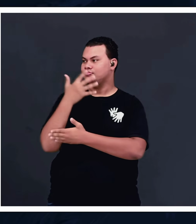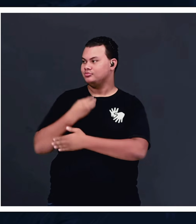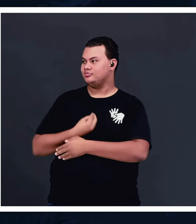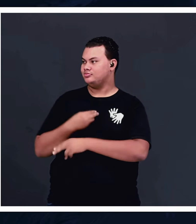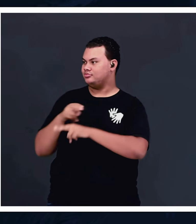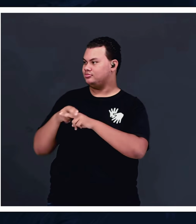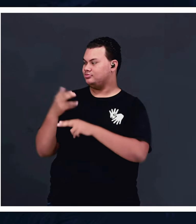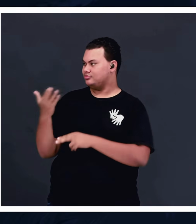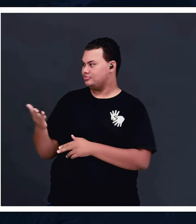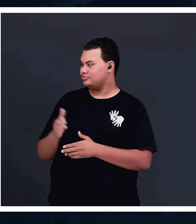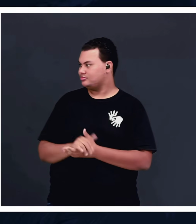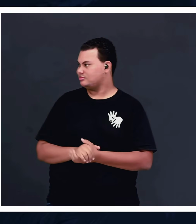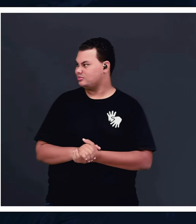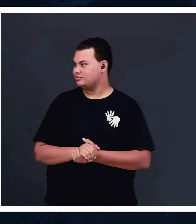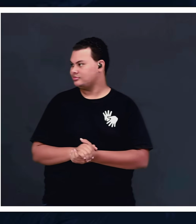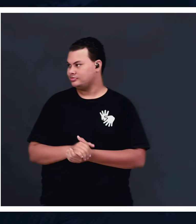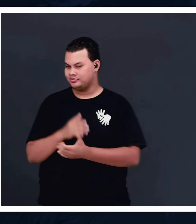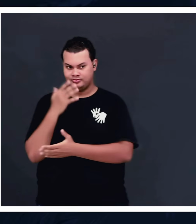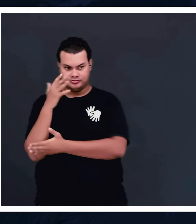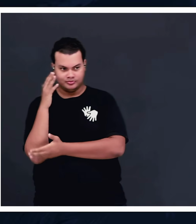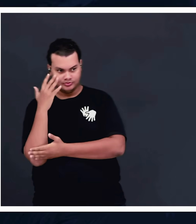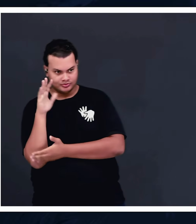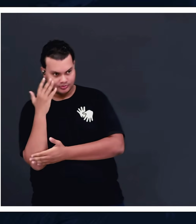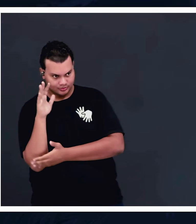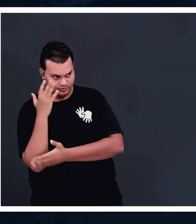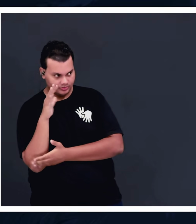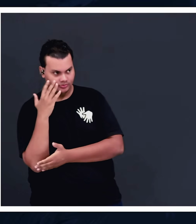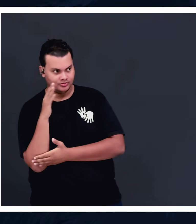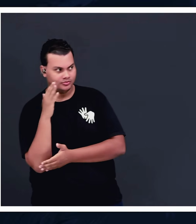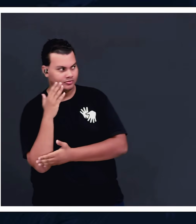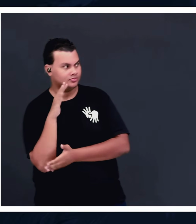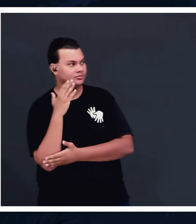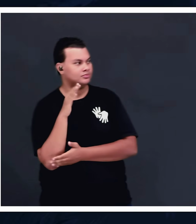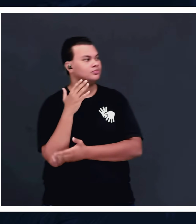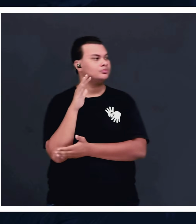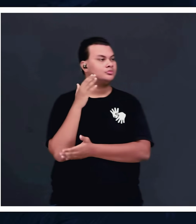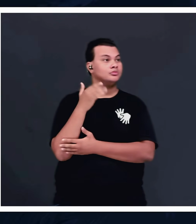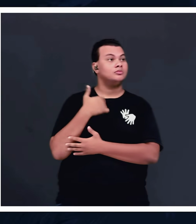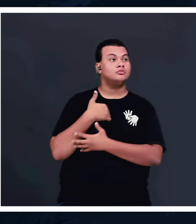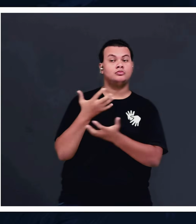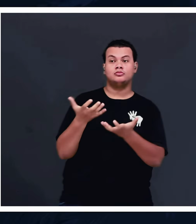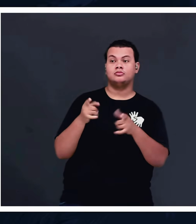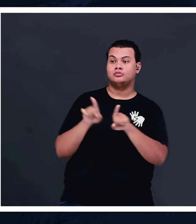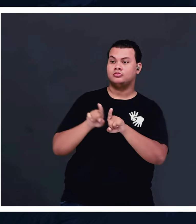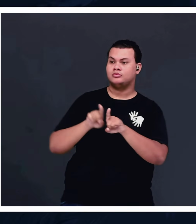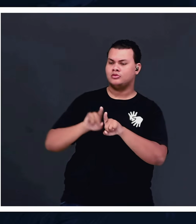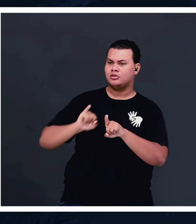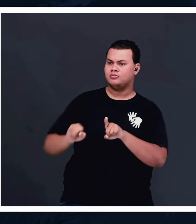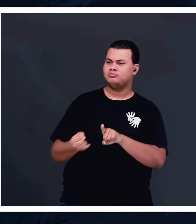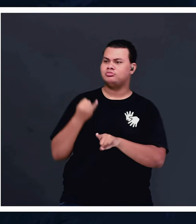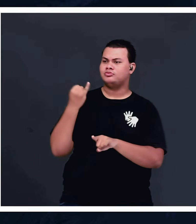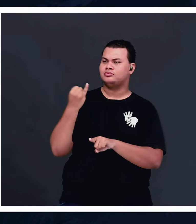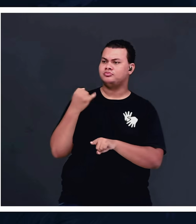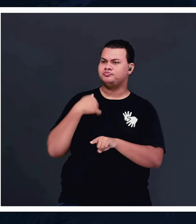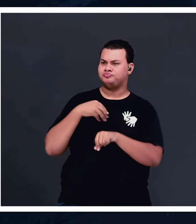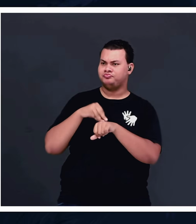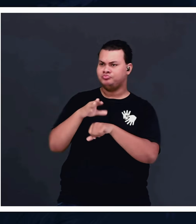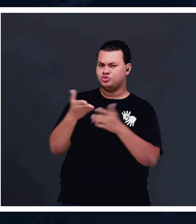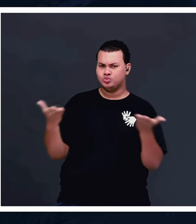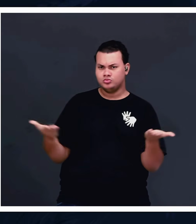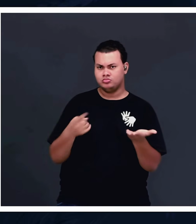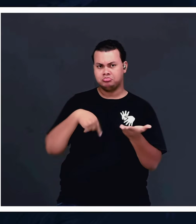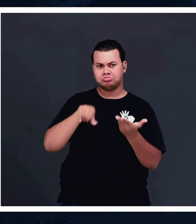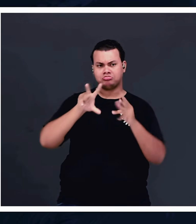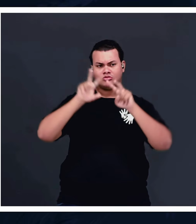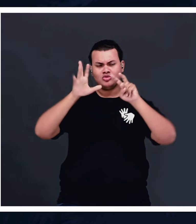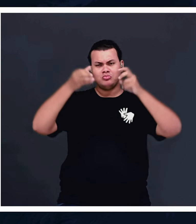vida deles. Louvado seja o nome do Senhor. E eu queria também aproveitar, diante de tudo que nós falamos aqui